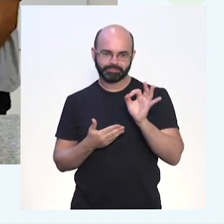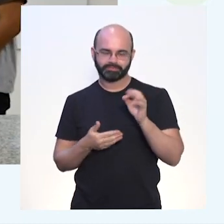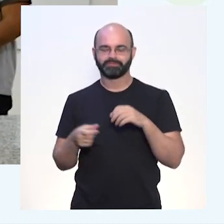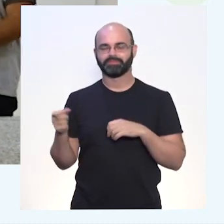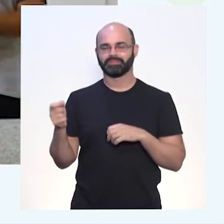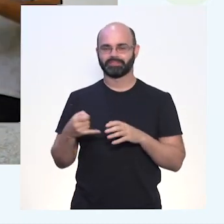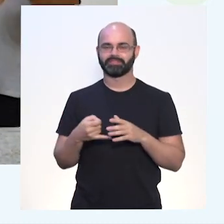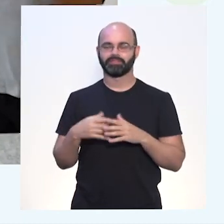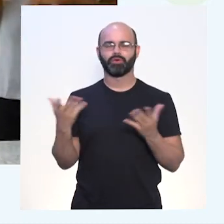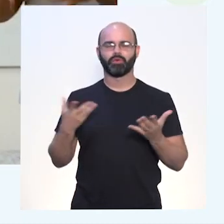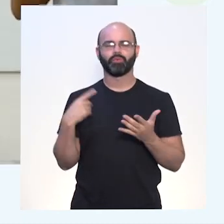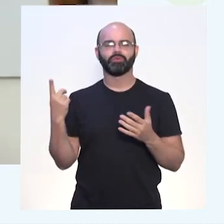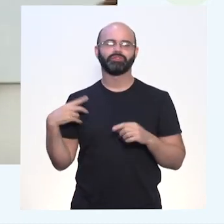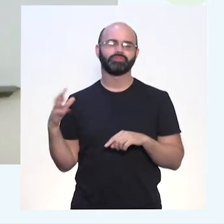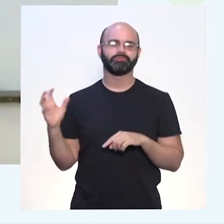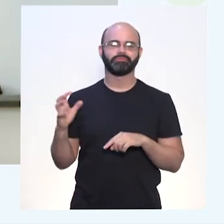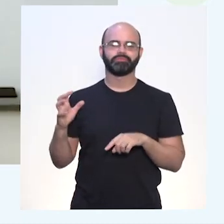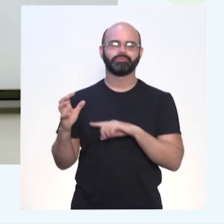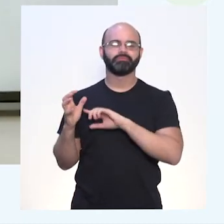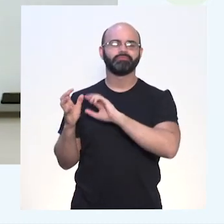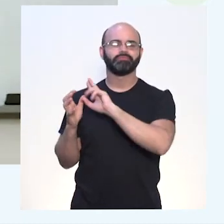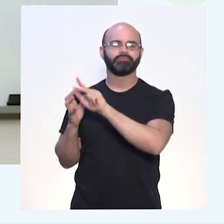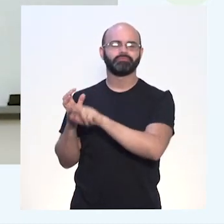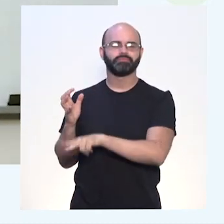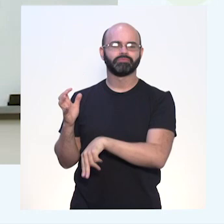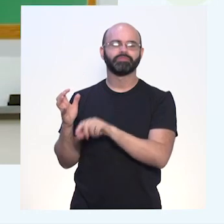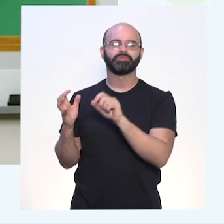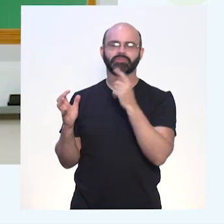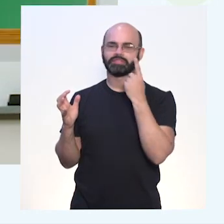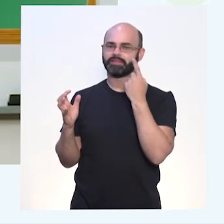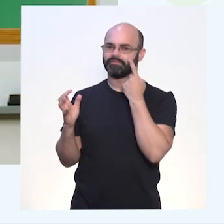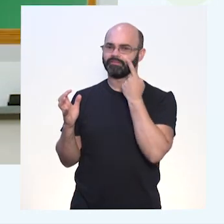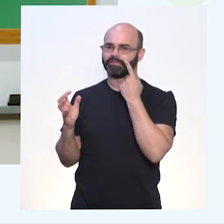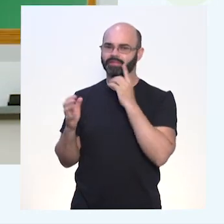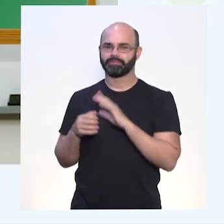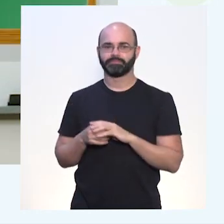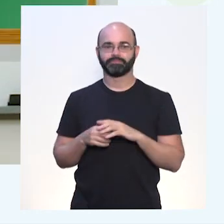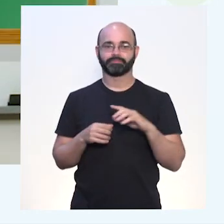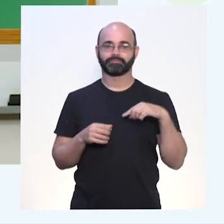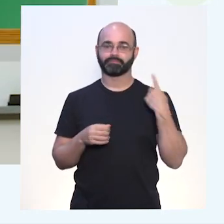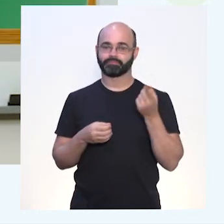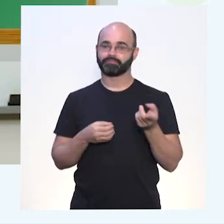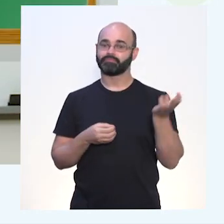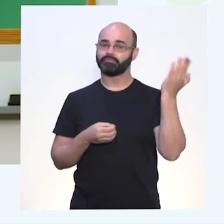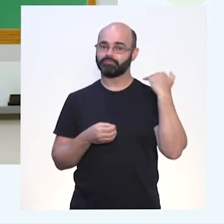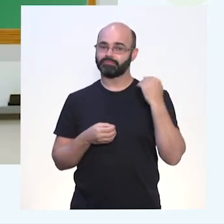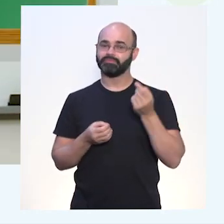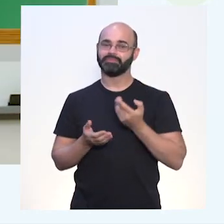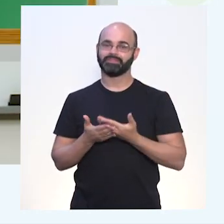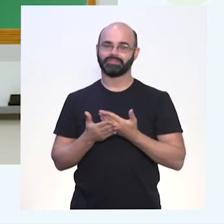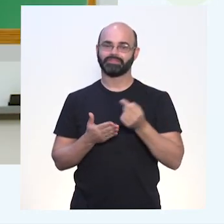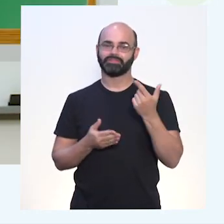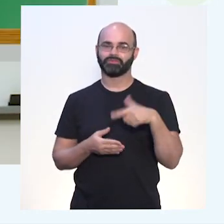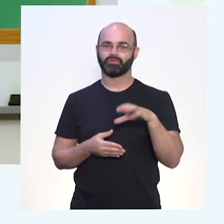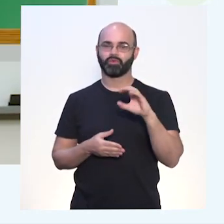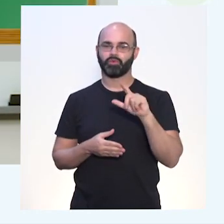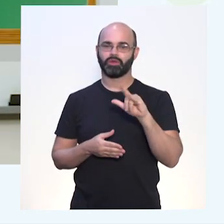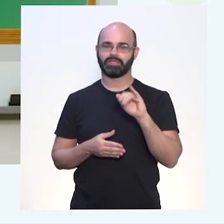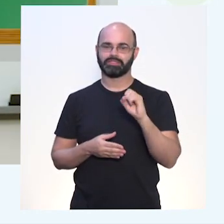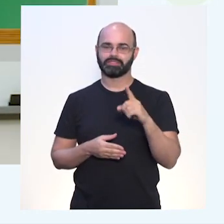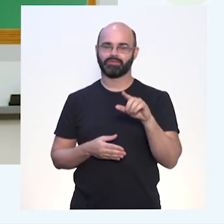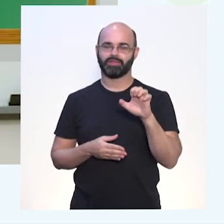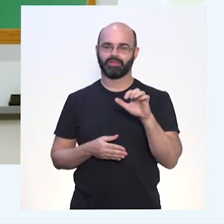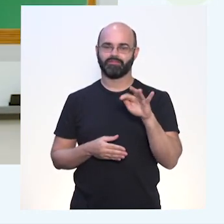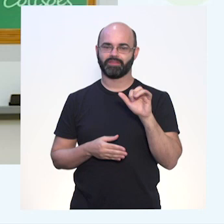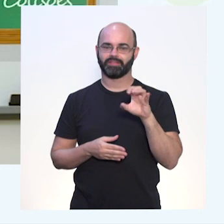os fatores que nós vamos discutir aqui nessa aula? Então, a gente vai retomar a parte de colisão efetiva, a parte de